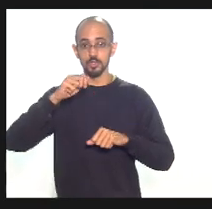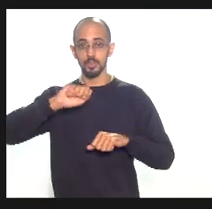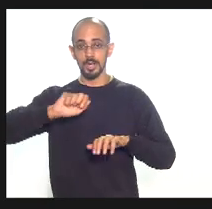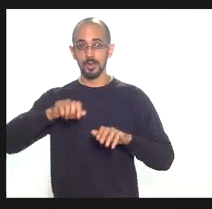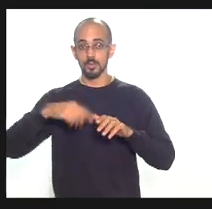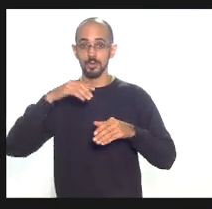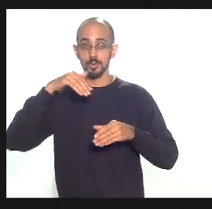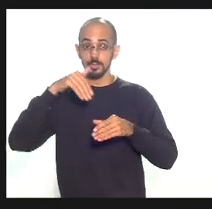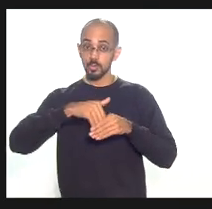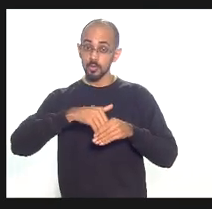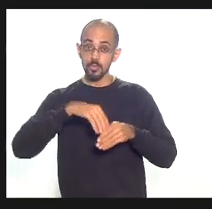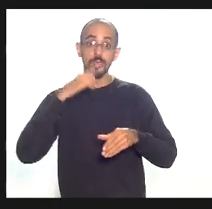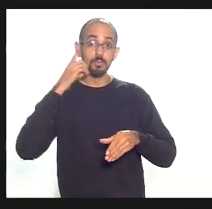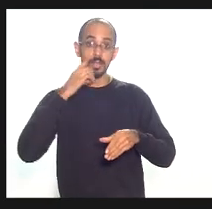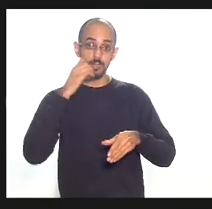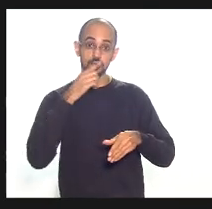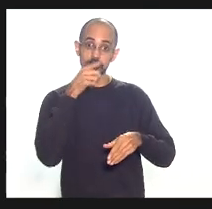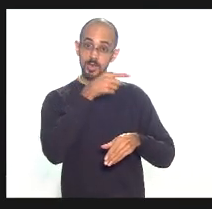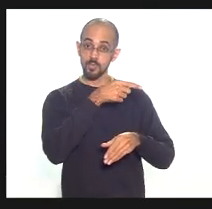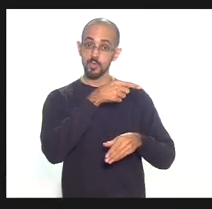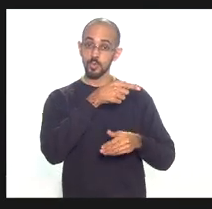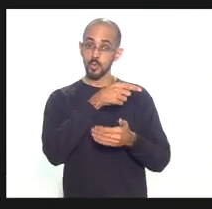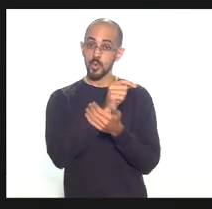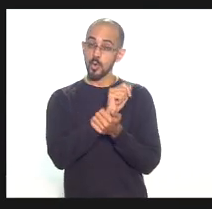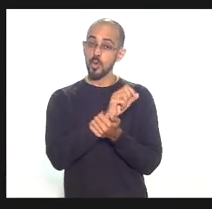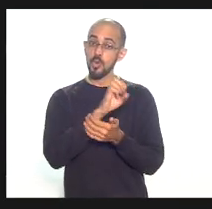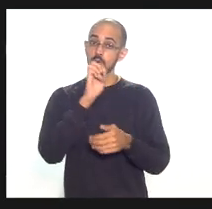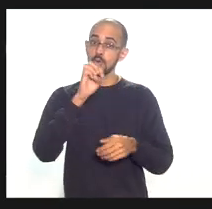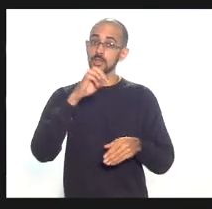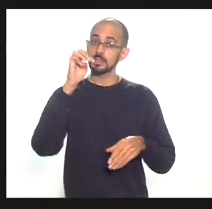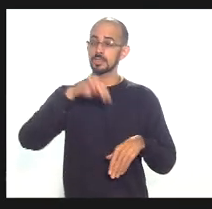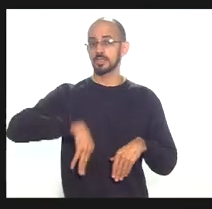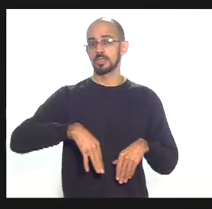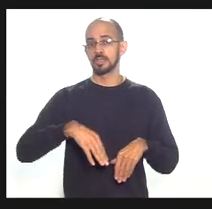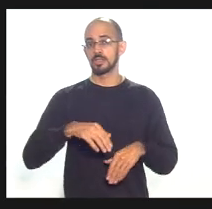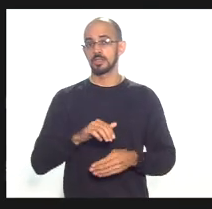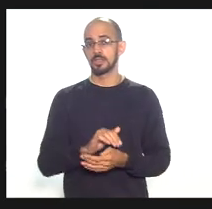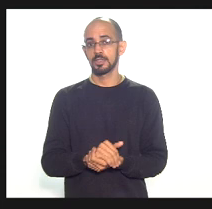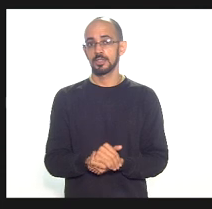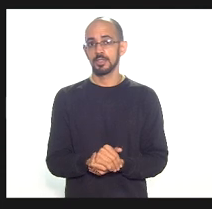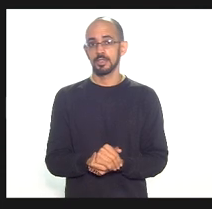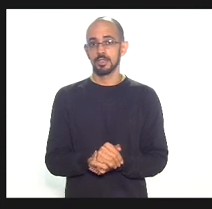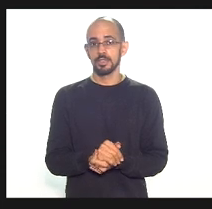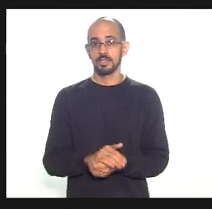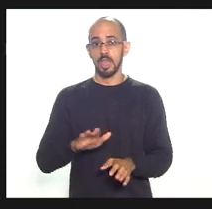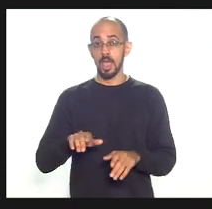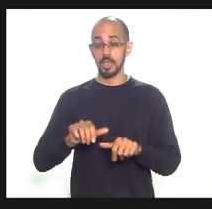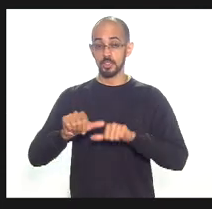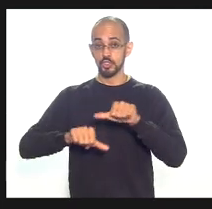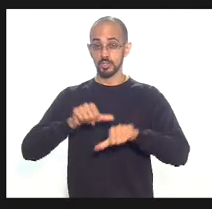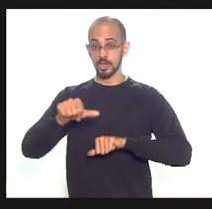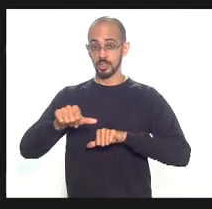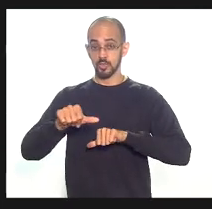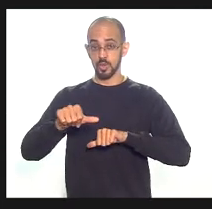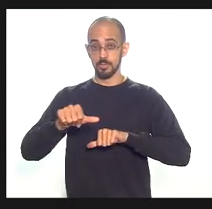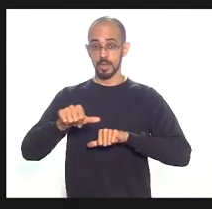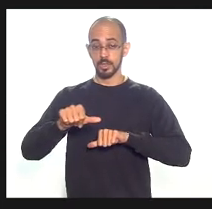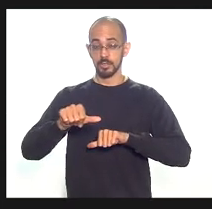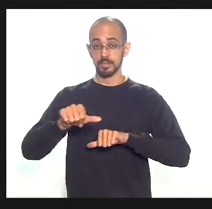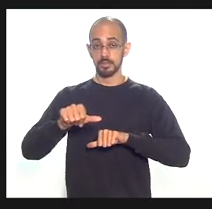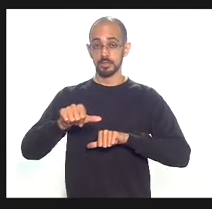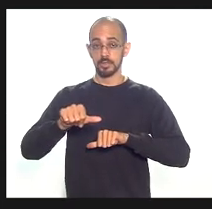elegeram pessoal votarem sim nas nossas emendas e aí nós transformarmos transformarmos essa